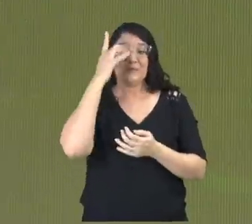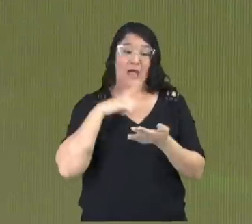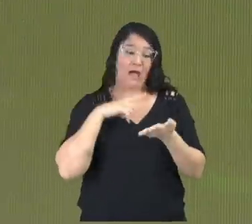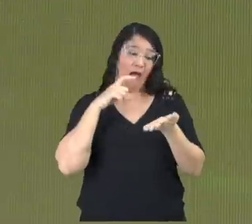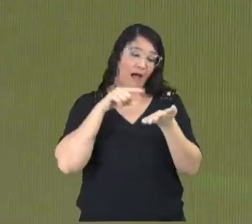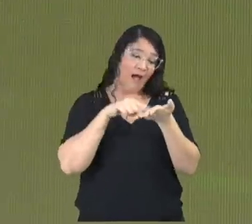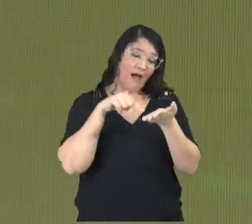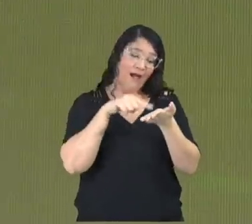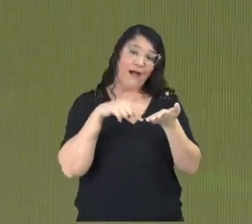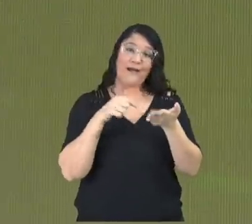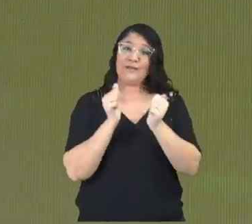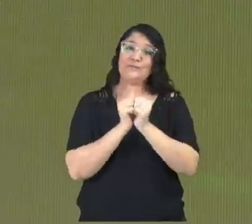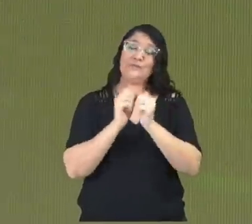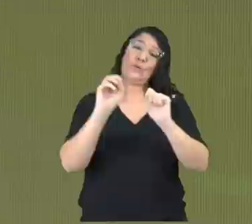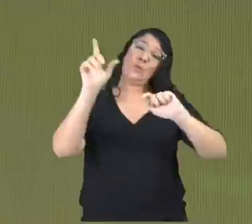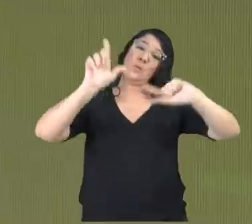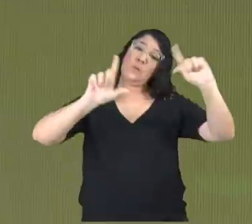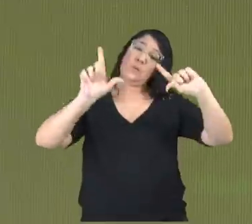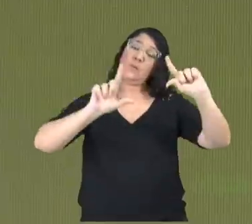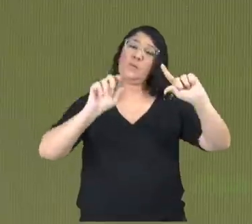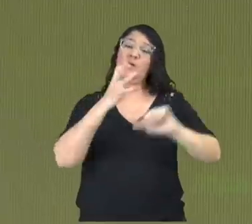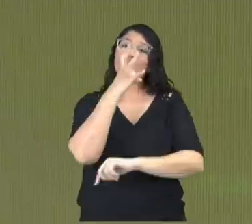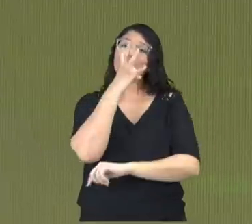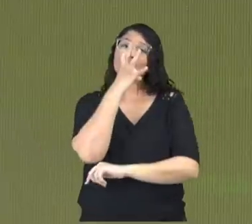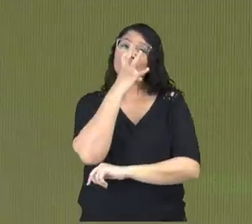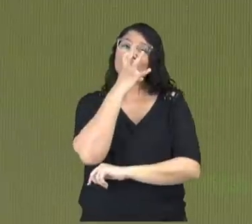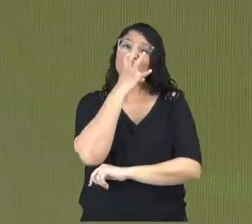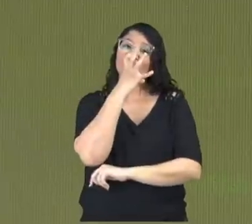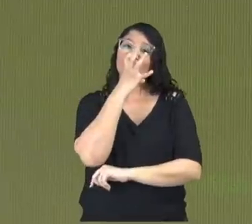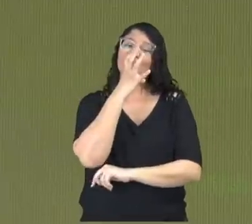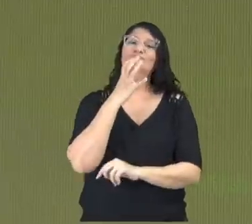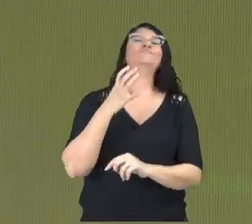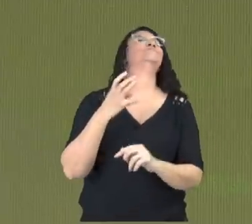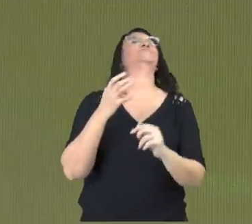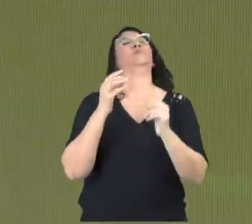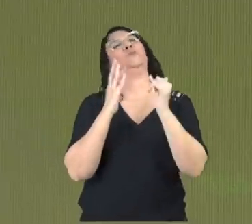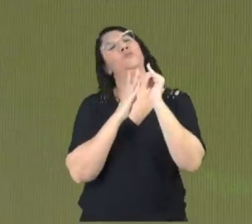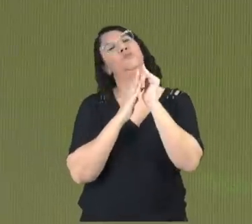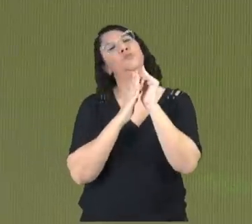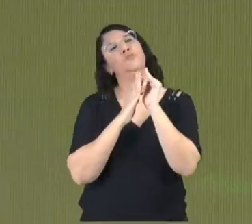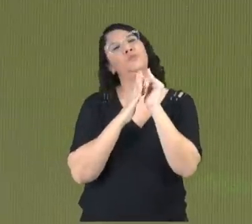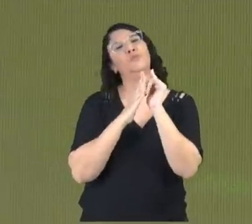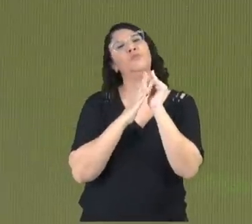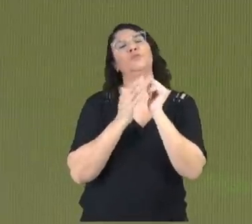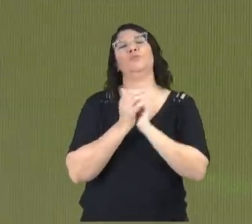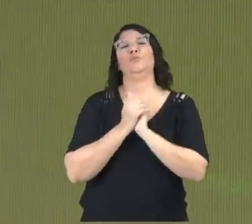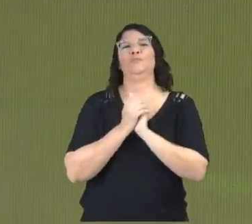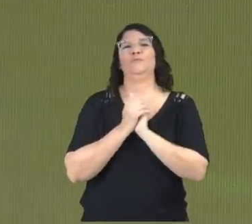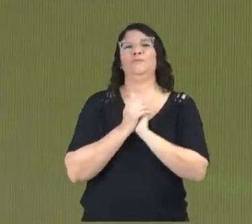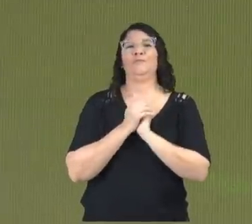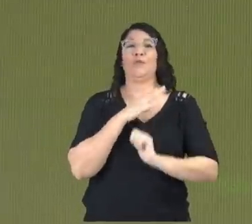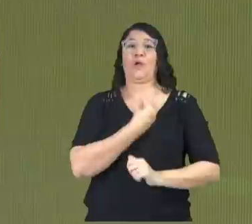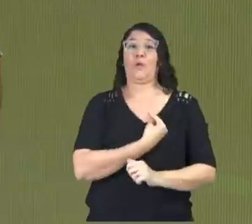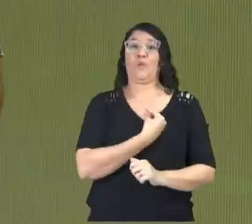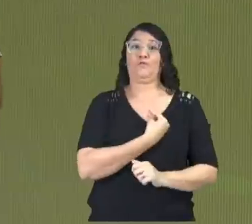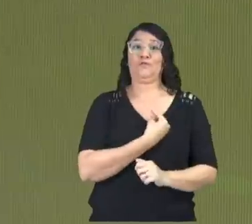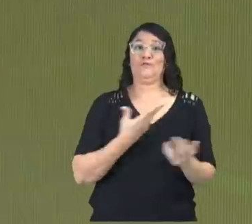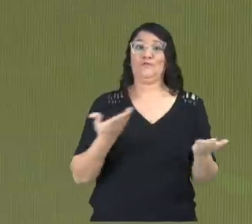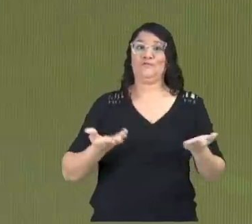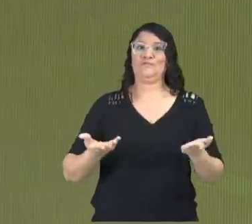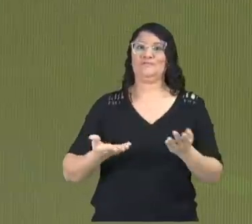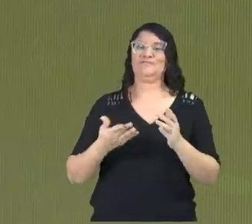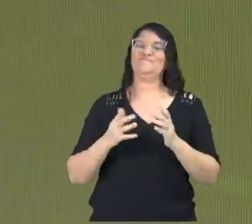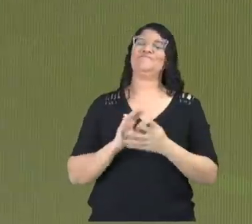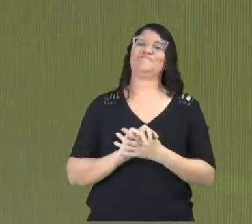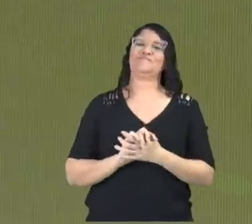aí na nossa celebração pelo YouTube, nossa celebração ao vivo. Eu quero até pedir